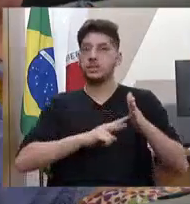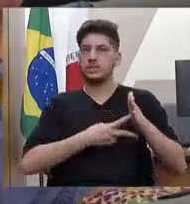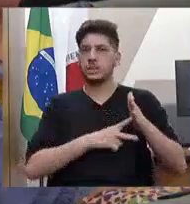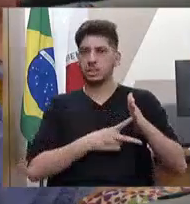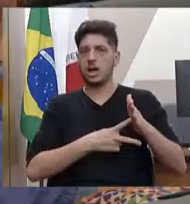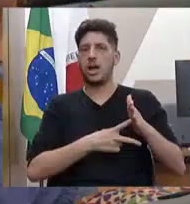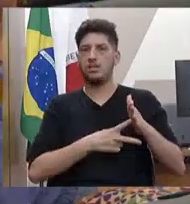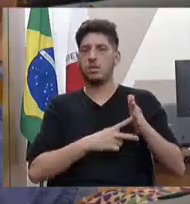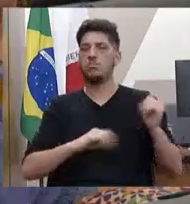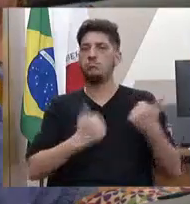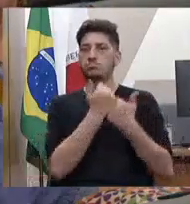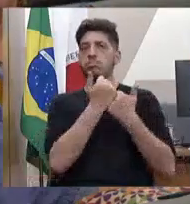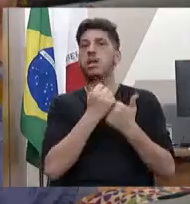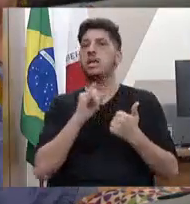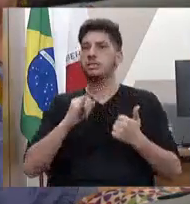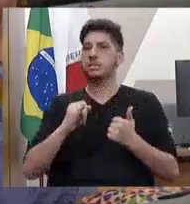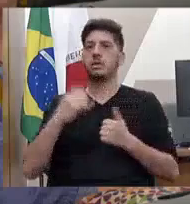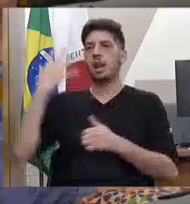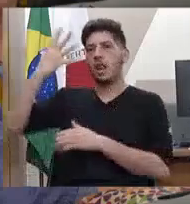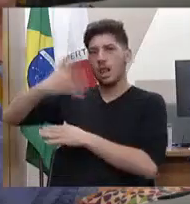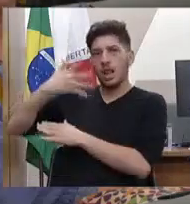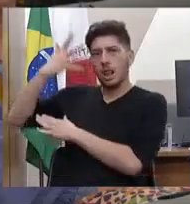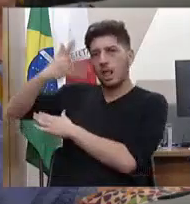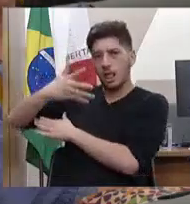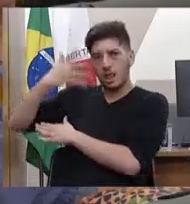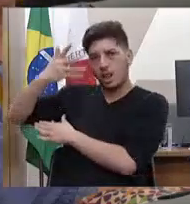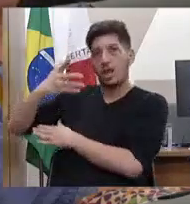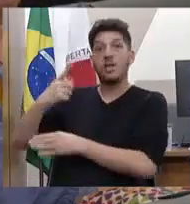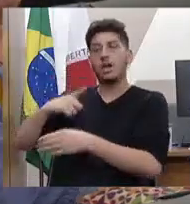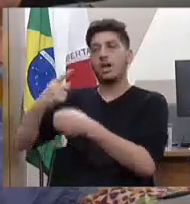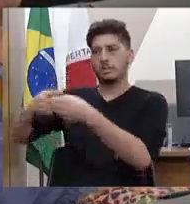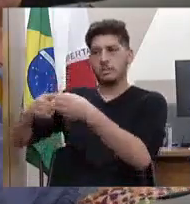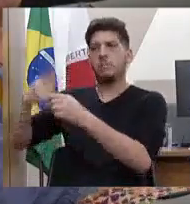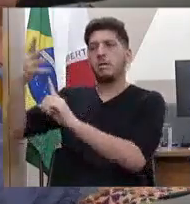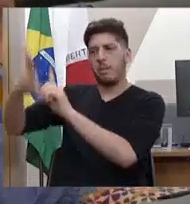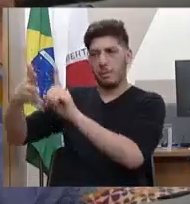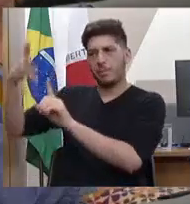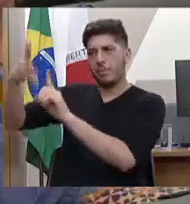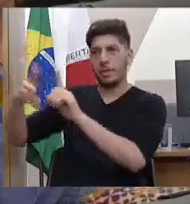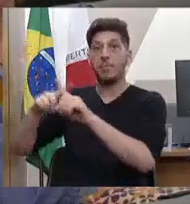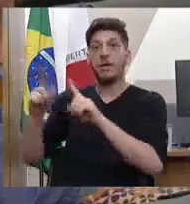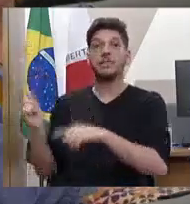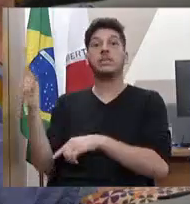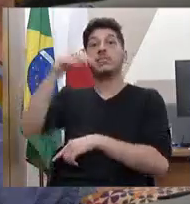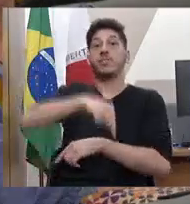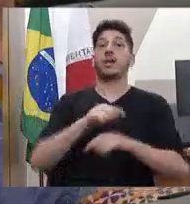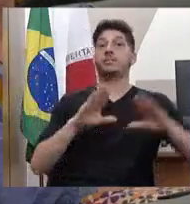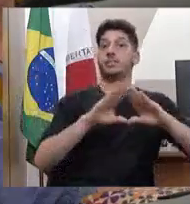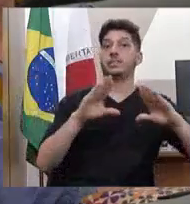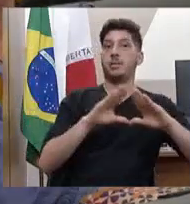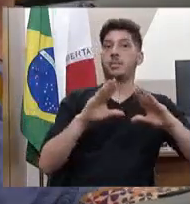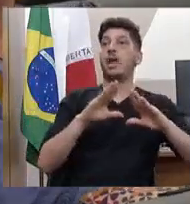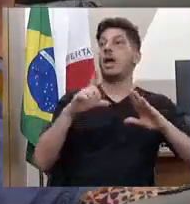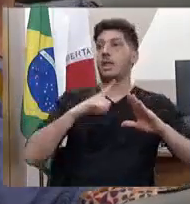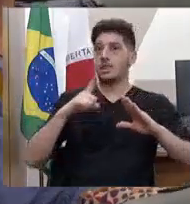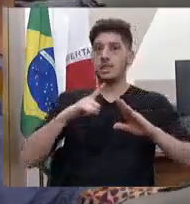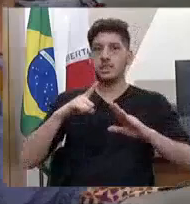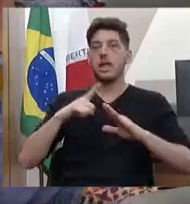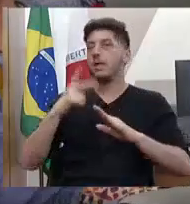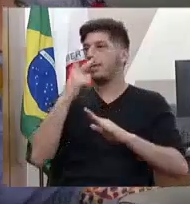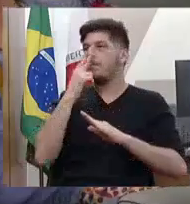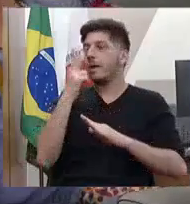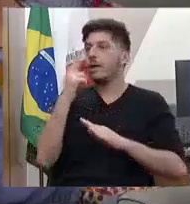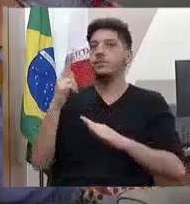quando trazemos as falas para fora do município nós somos perseguidos nós somos oprimidos e